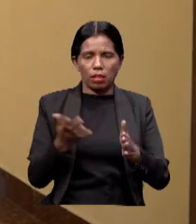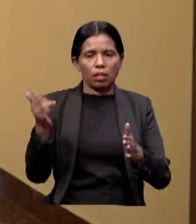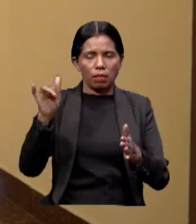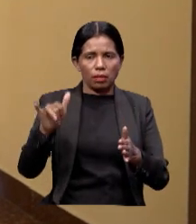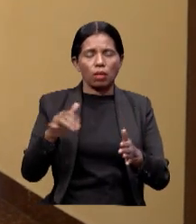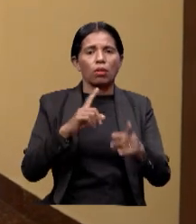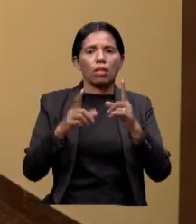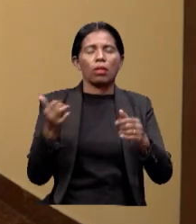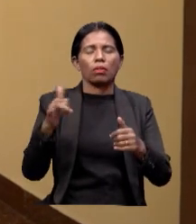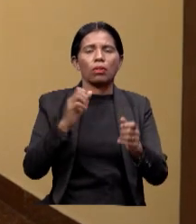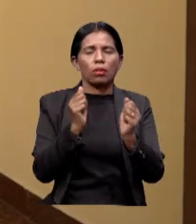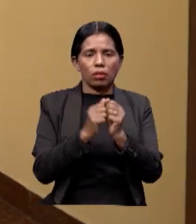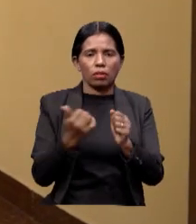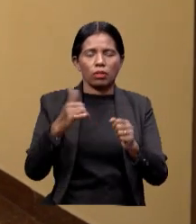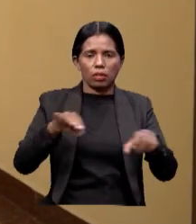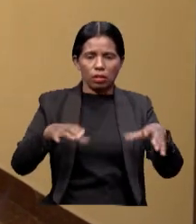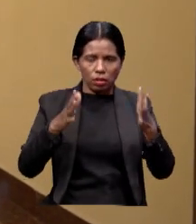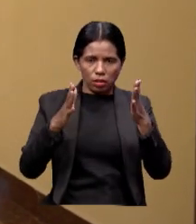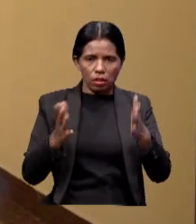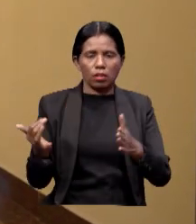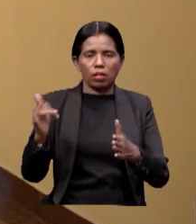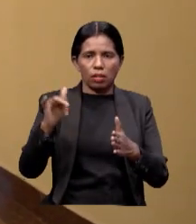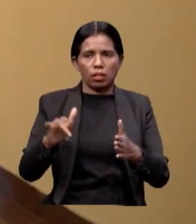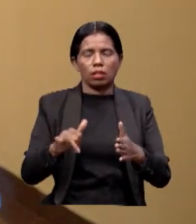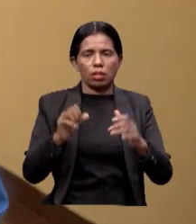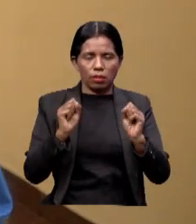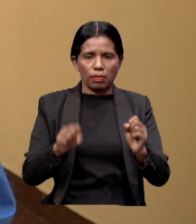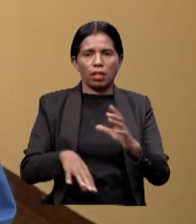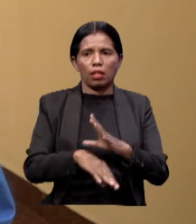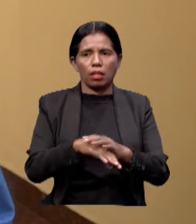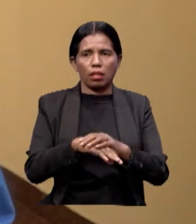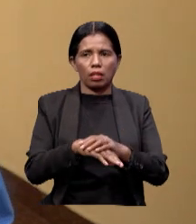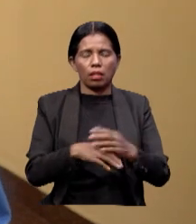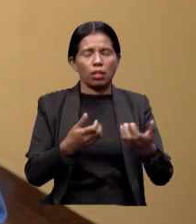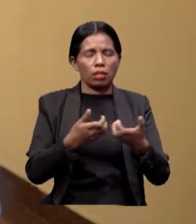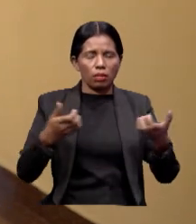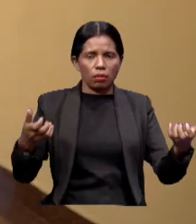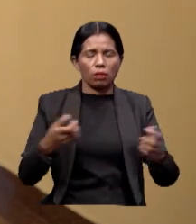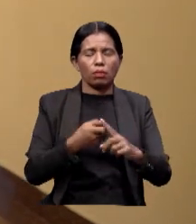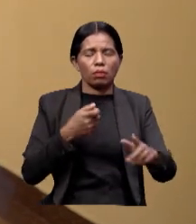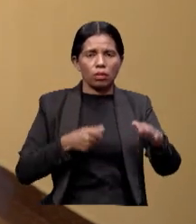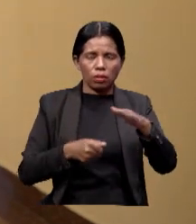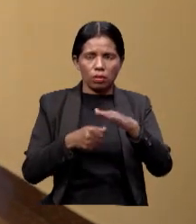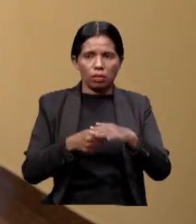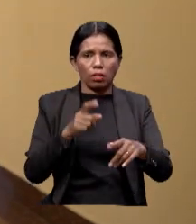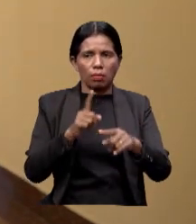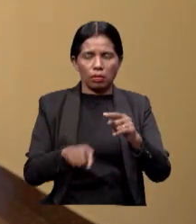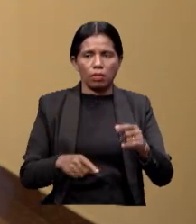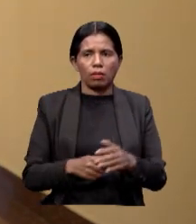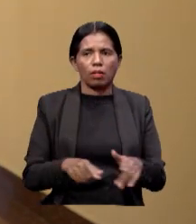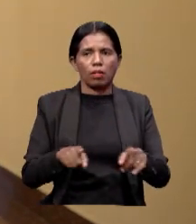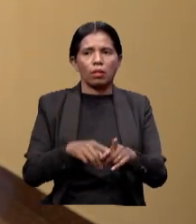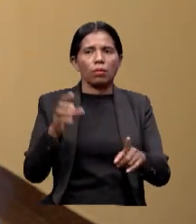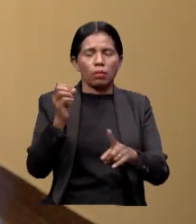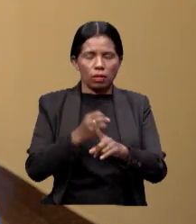ho sira parto halo aproxima saun bai tine trabalhador sira ne para bele se jusi ilegal ne atun ne la bele prejudica kota ne bema ka ida ne hansa oportunidade